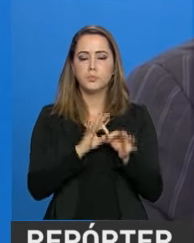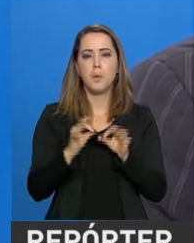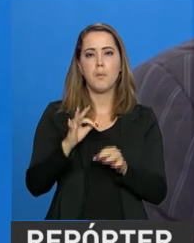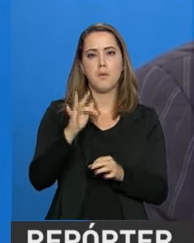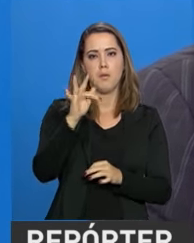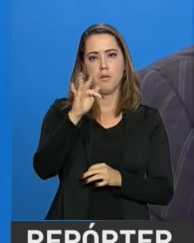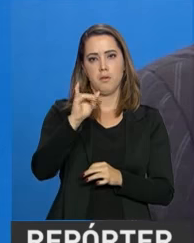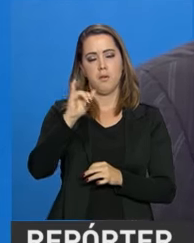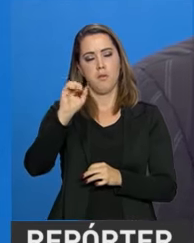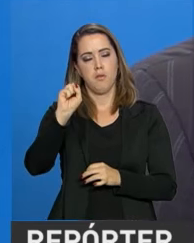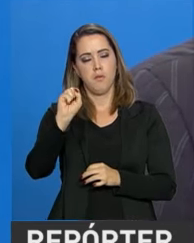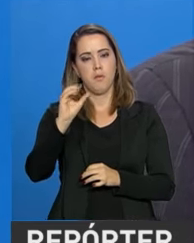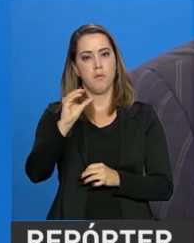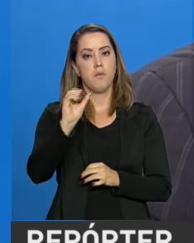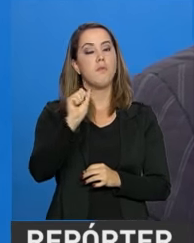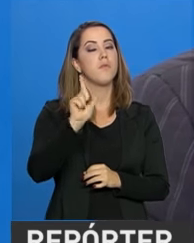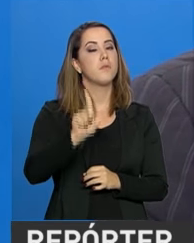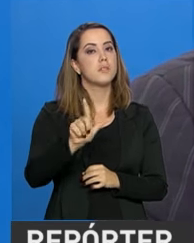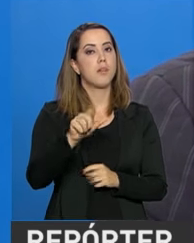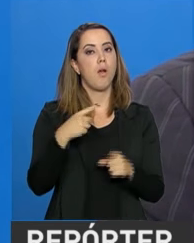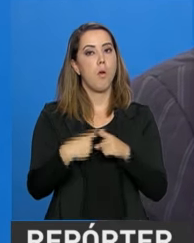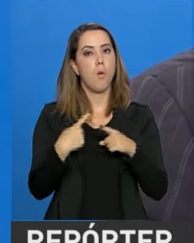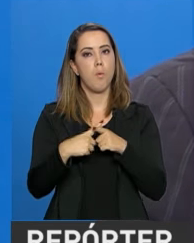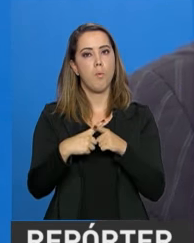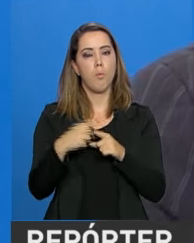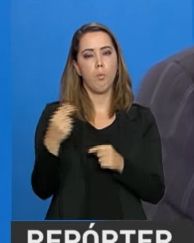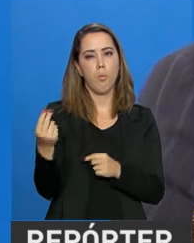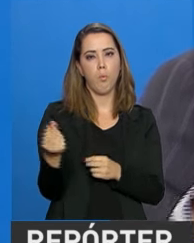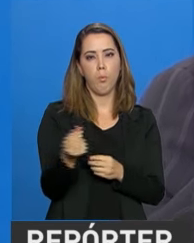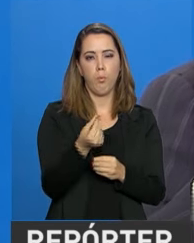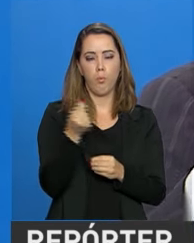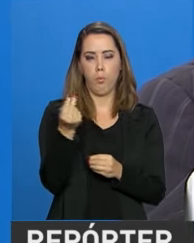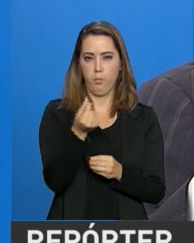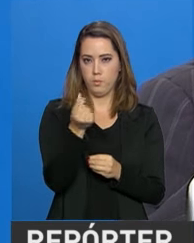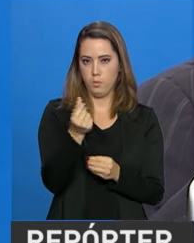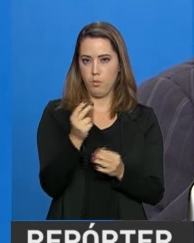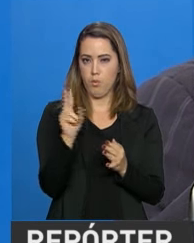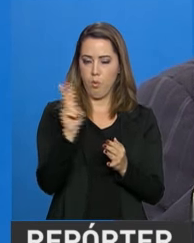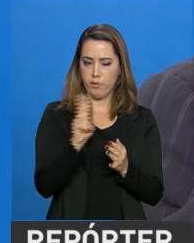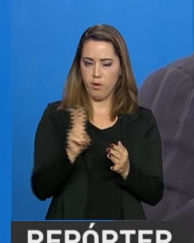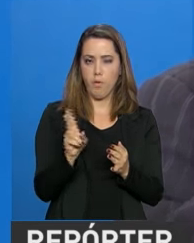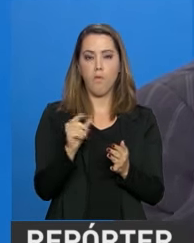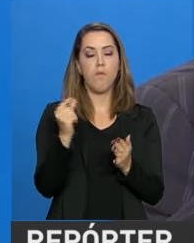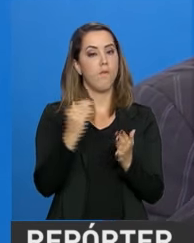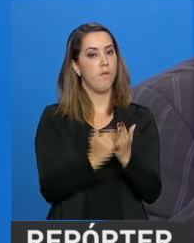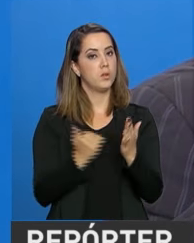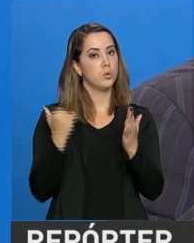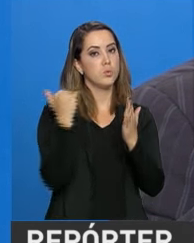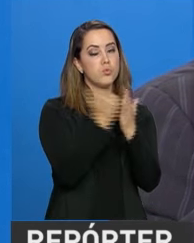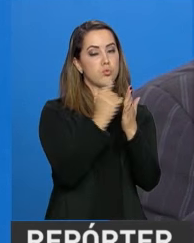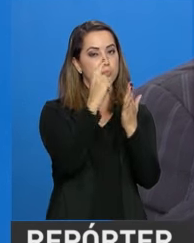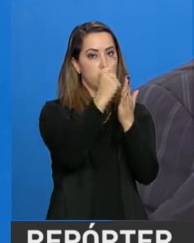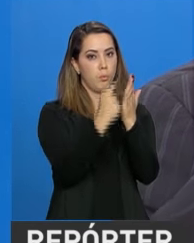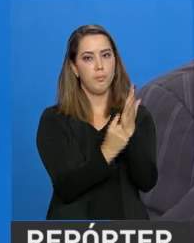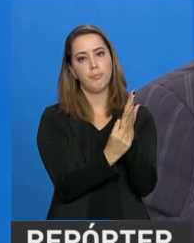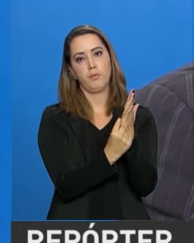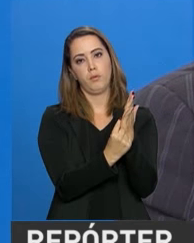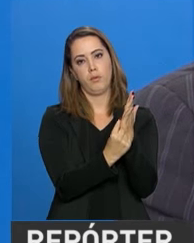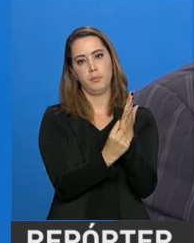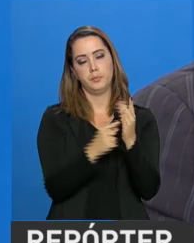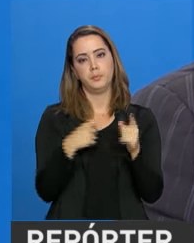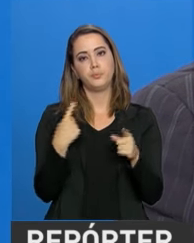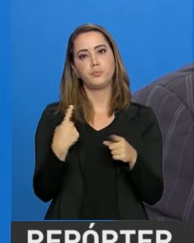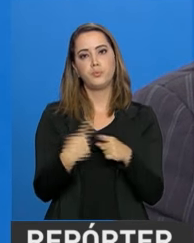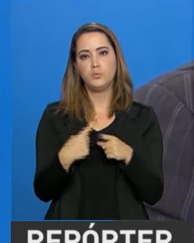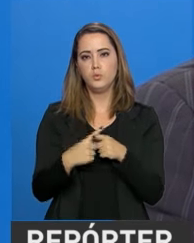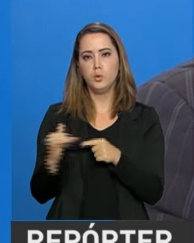menor do que aconteceria se nós tivéssemos que aplicar sobre o que era o salário, o que os vencimentos anteriores, aquilo que foi a